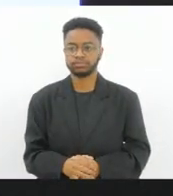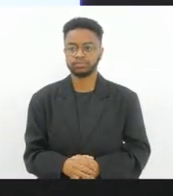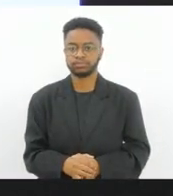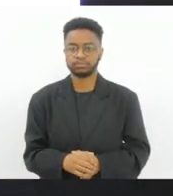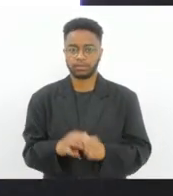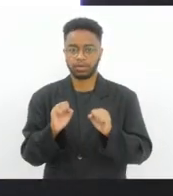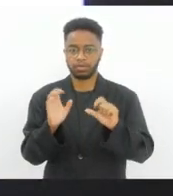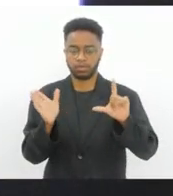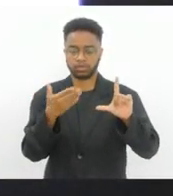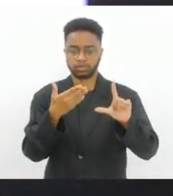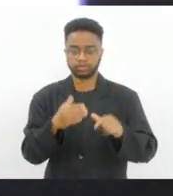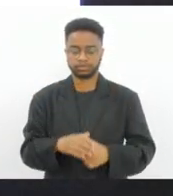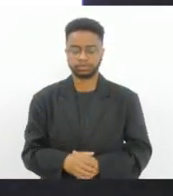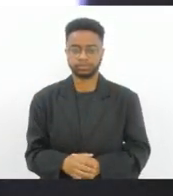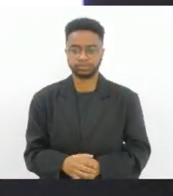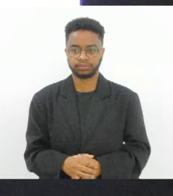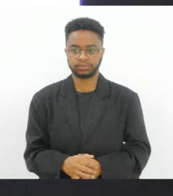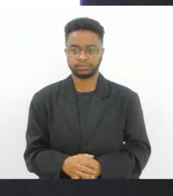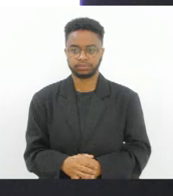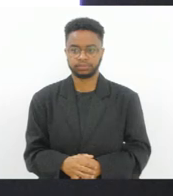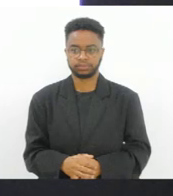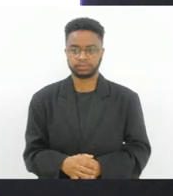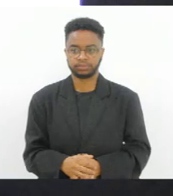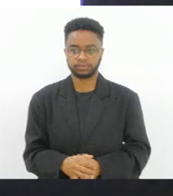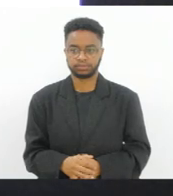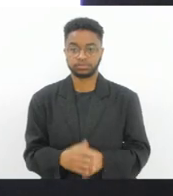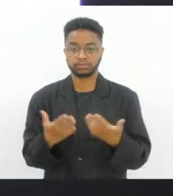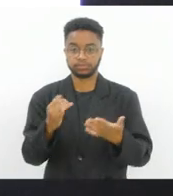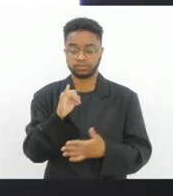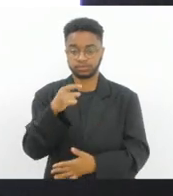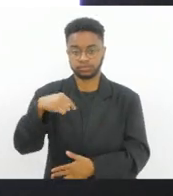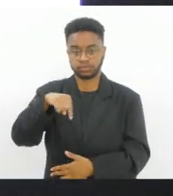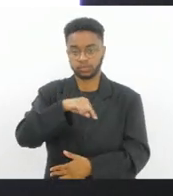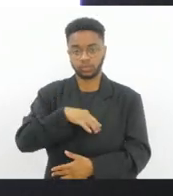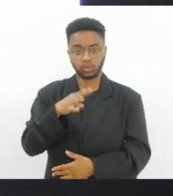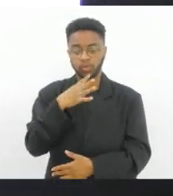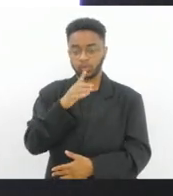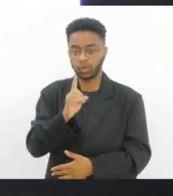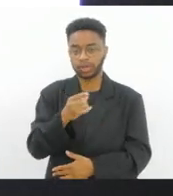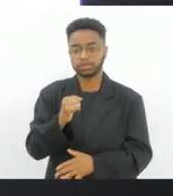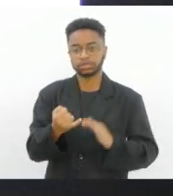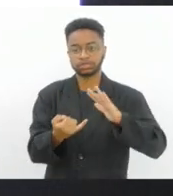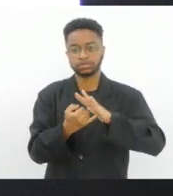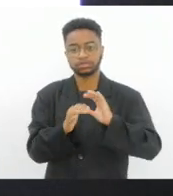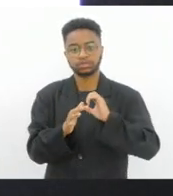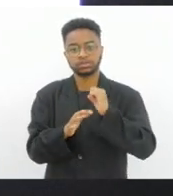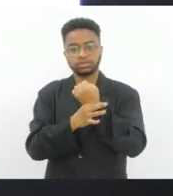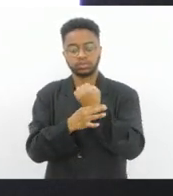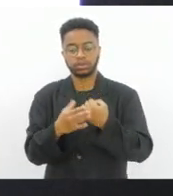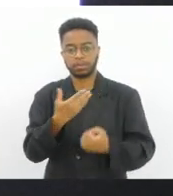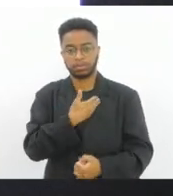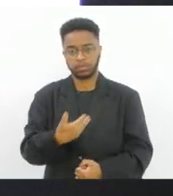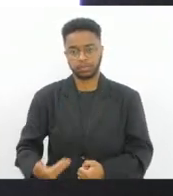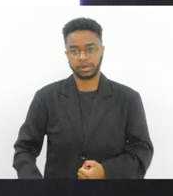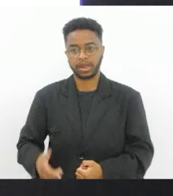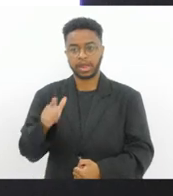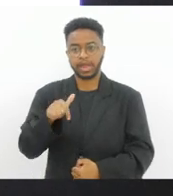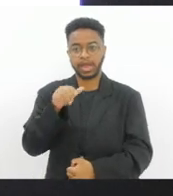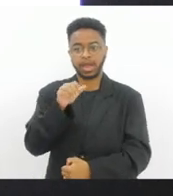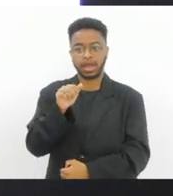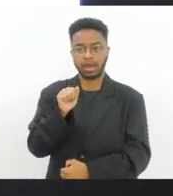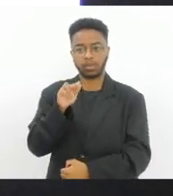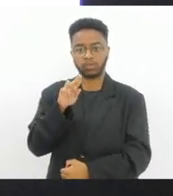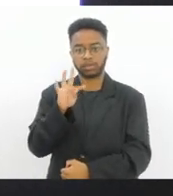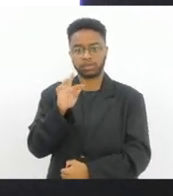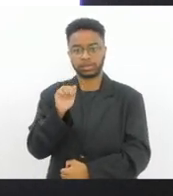Pode passar, por gentileza. Então, para quem não conhece, o Instituto de Segurança Pública, ele é uma autarquia do governo do Estado,